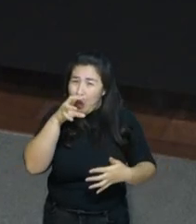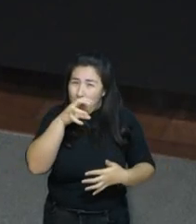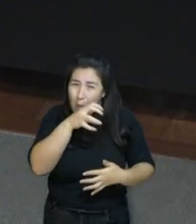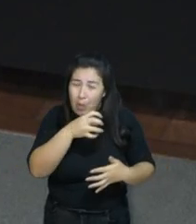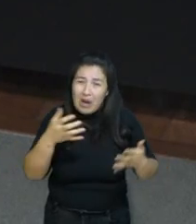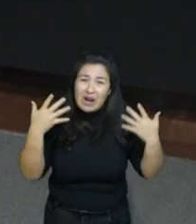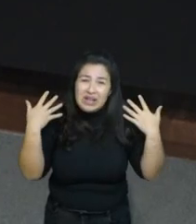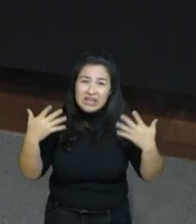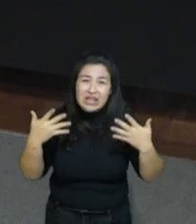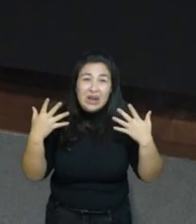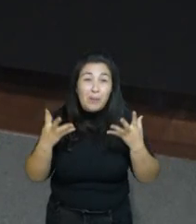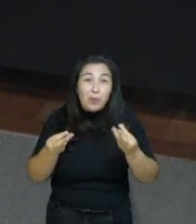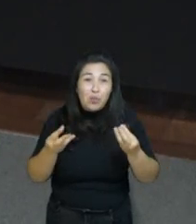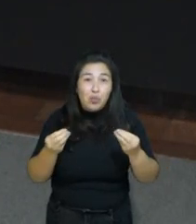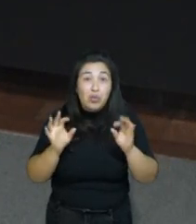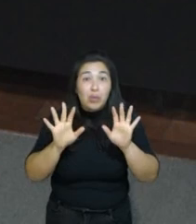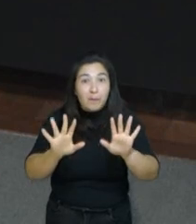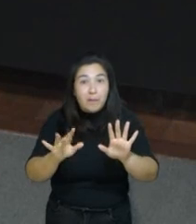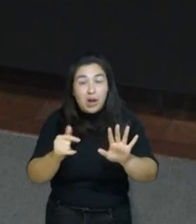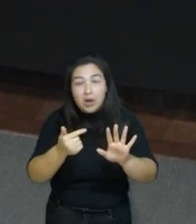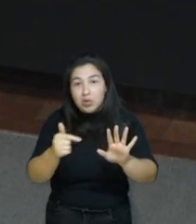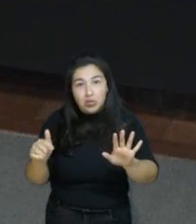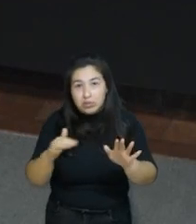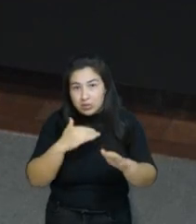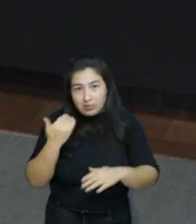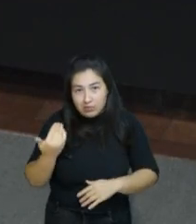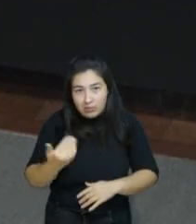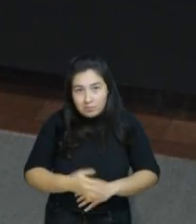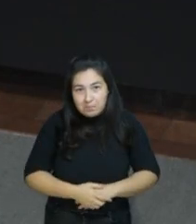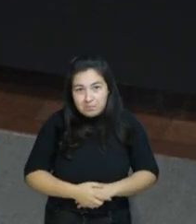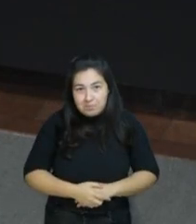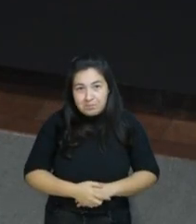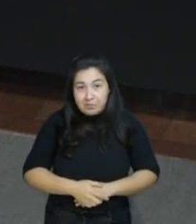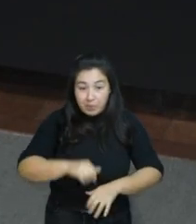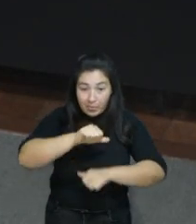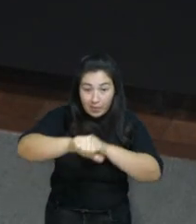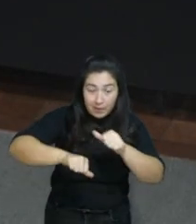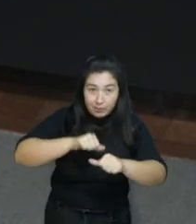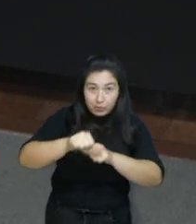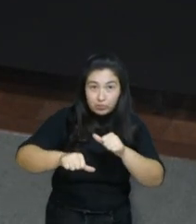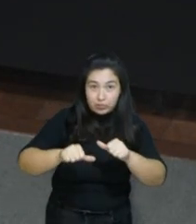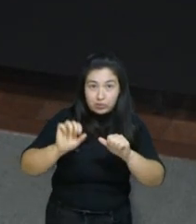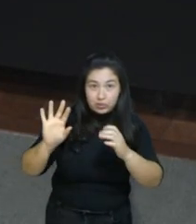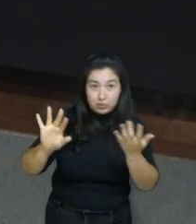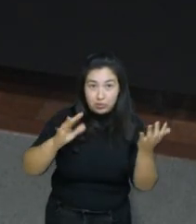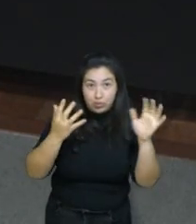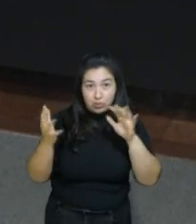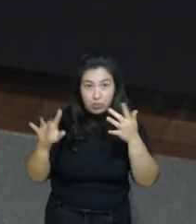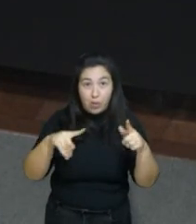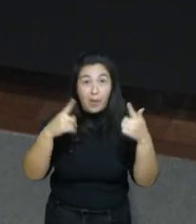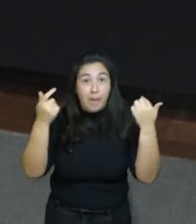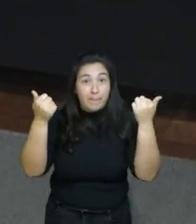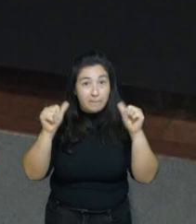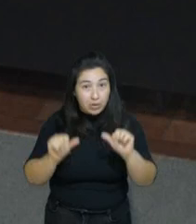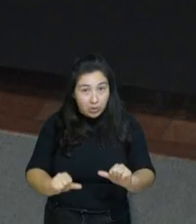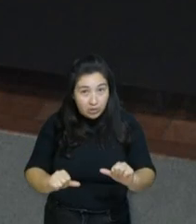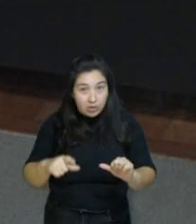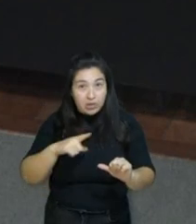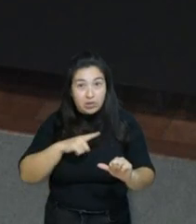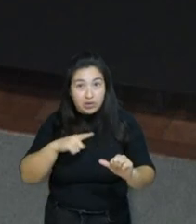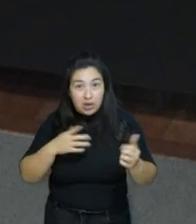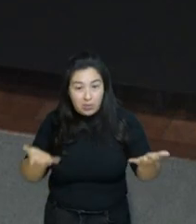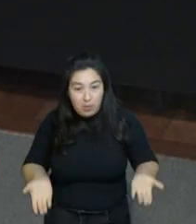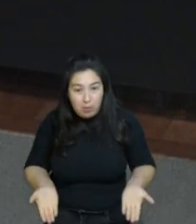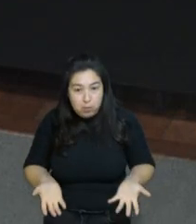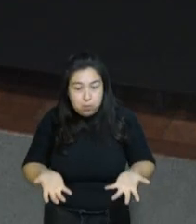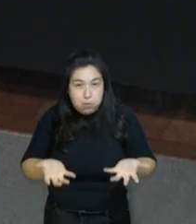morte. Tá? Então, as mudanças climáticas pioraram muito mais essa situação, trouxeram essas